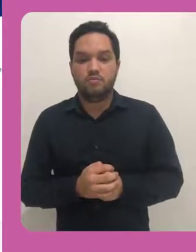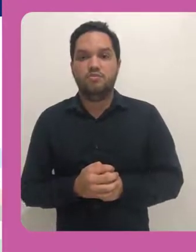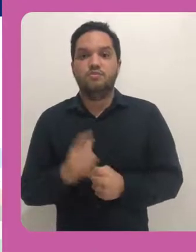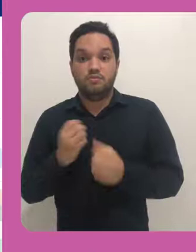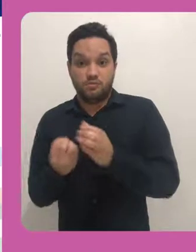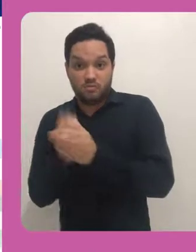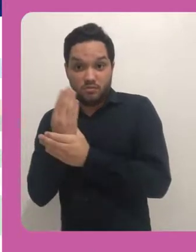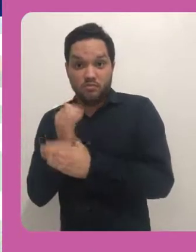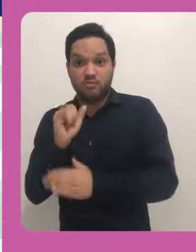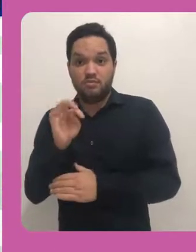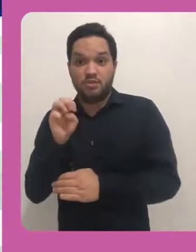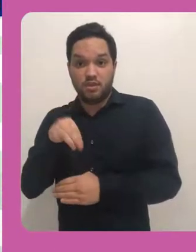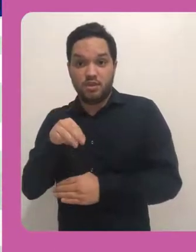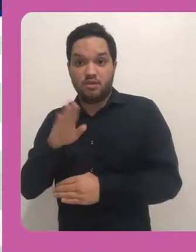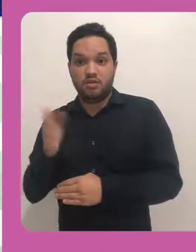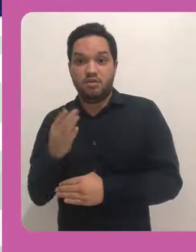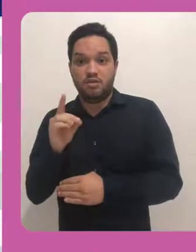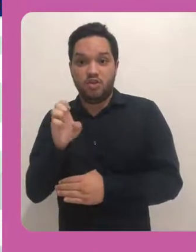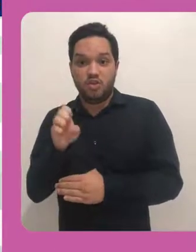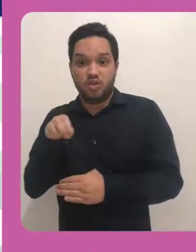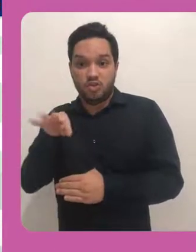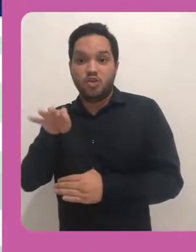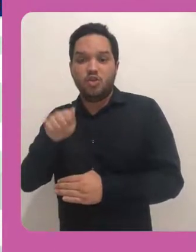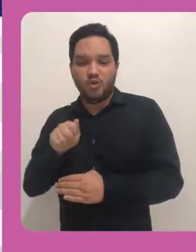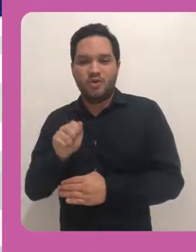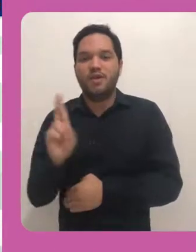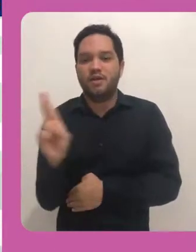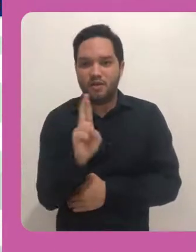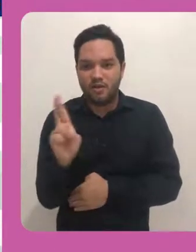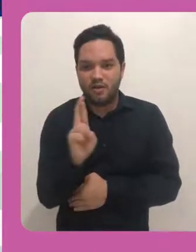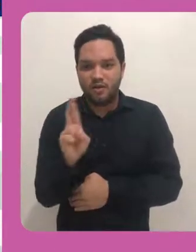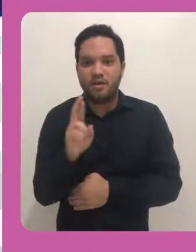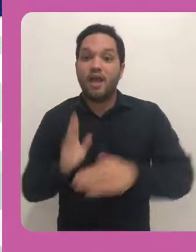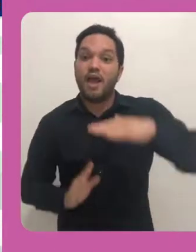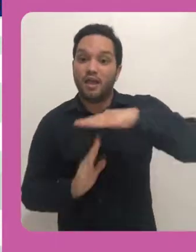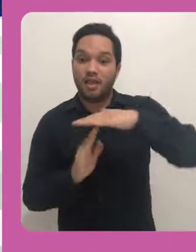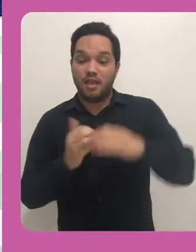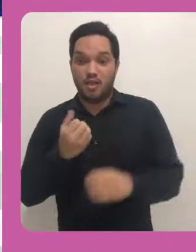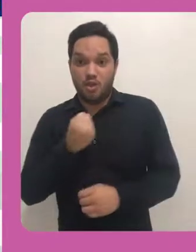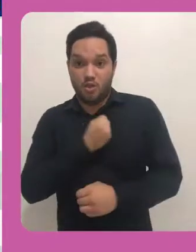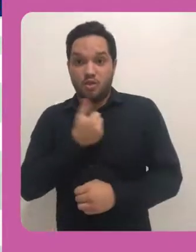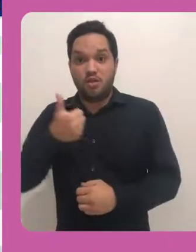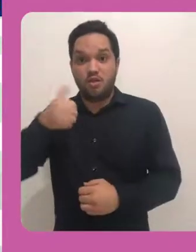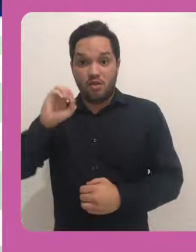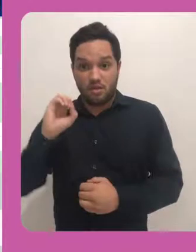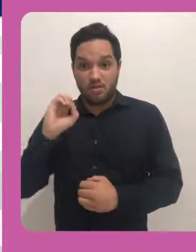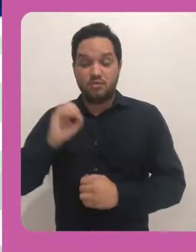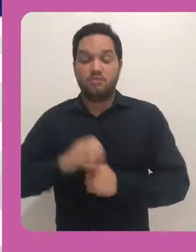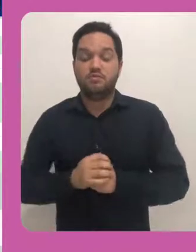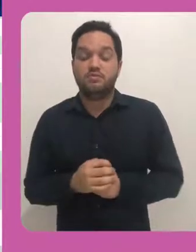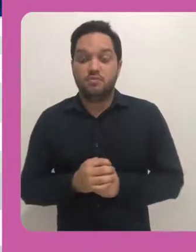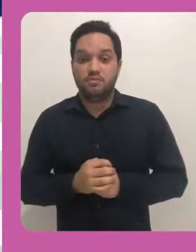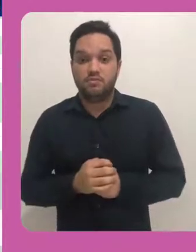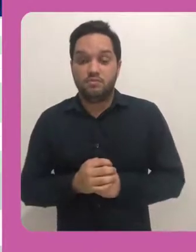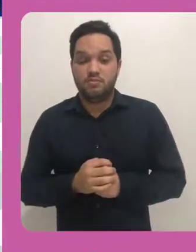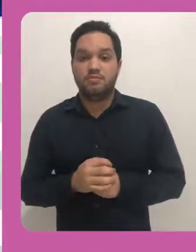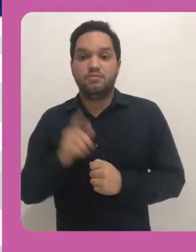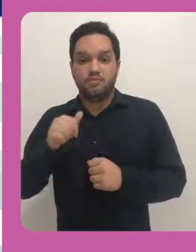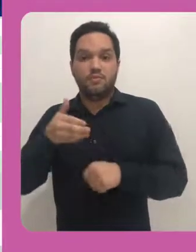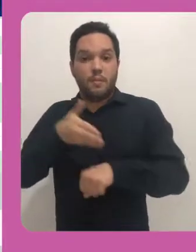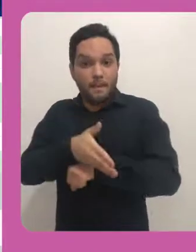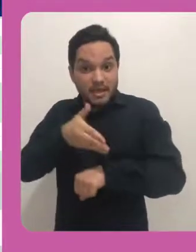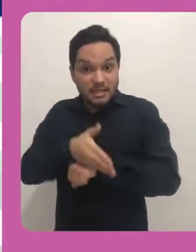Então, tem um item de nota, uma recuperação em que ele vale, a recuperação vale 10 e a sua média, a